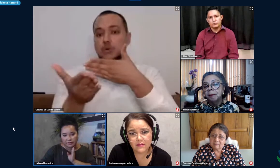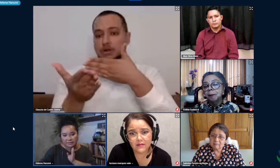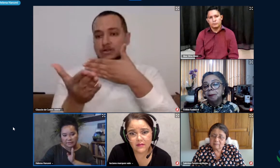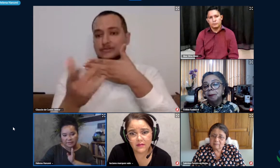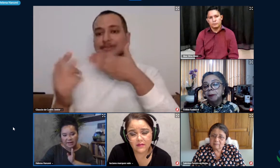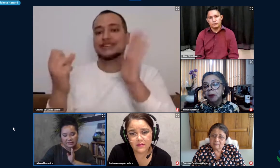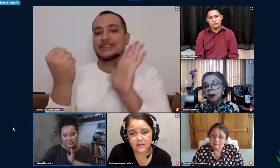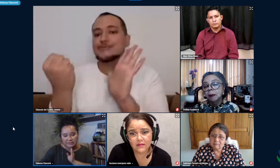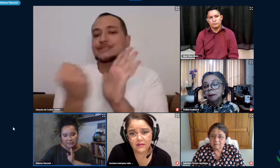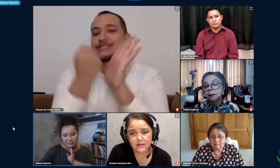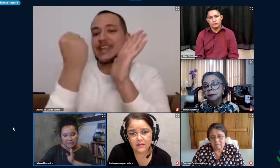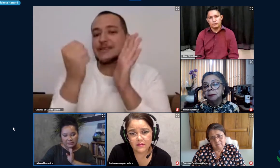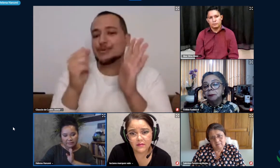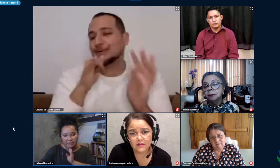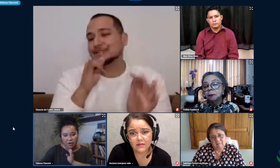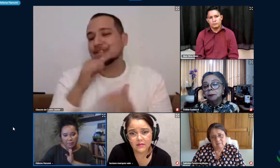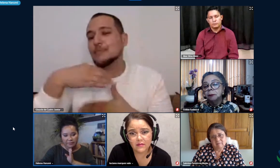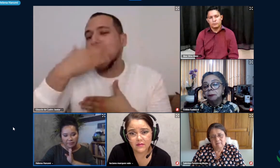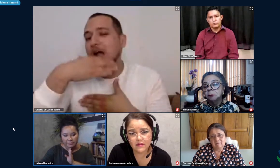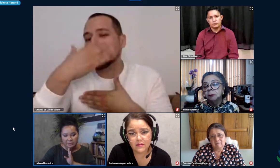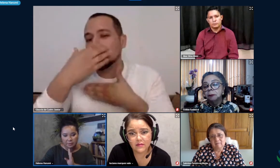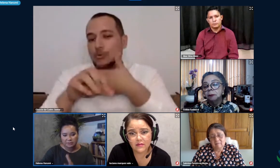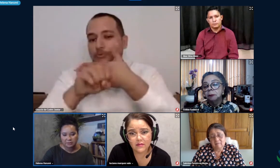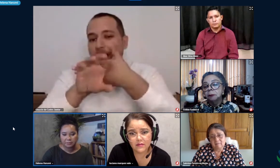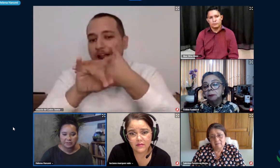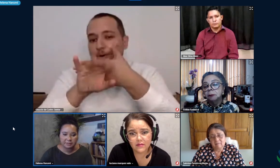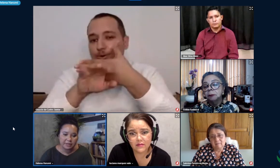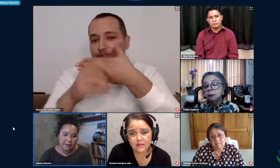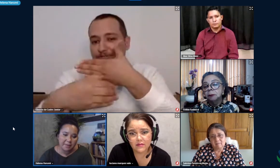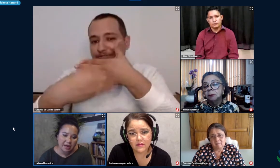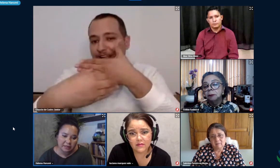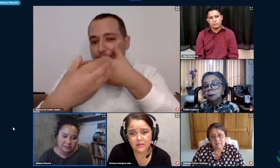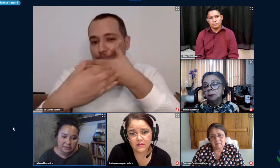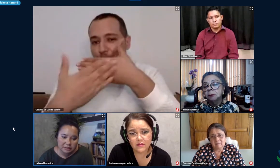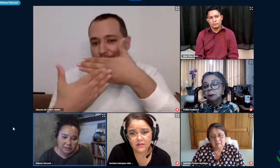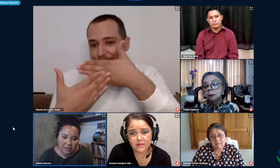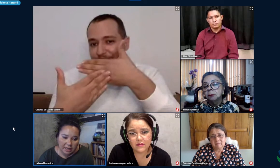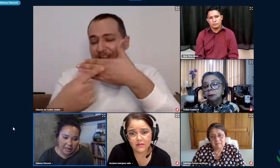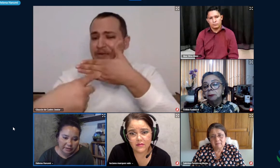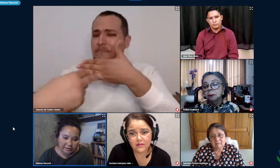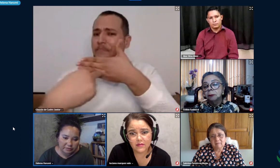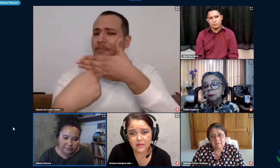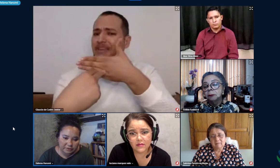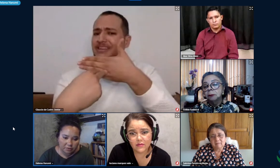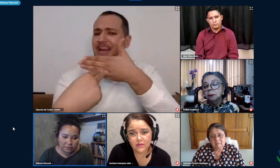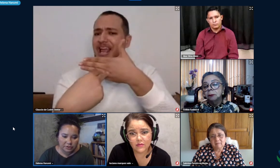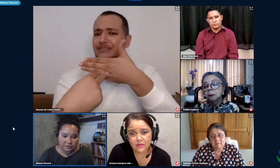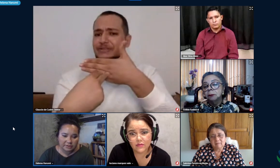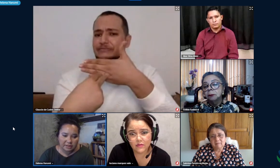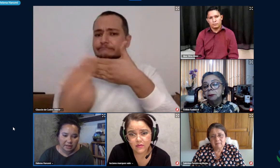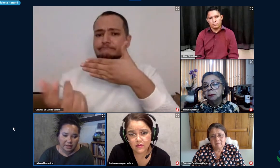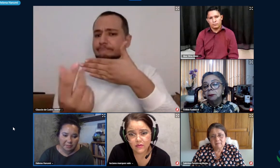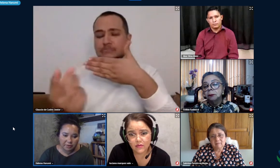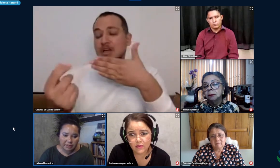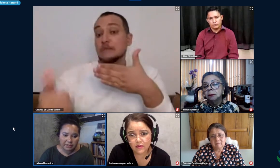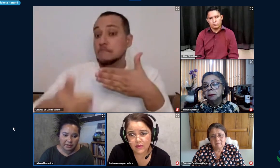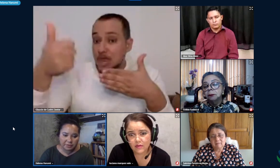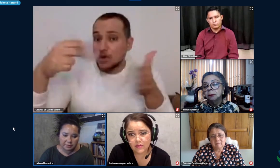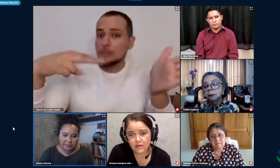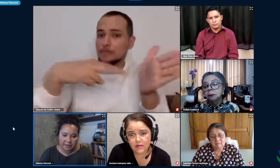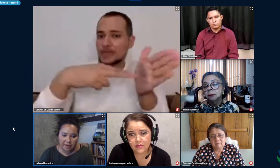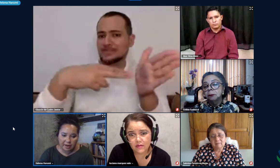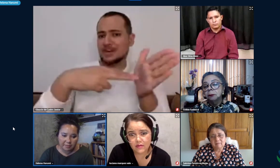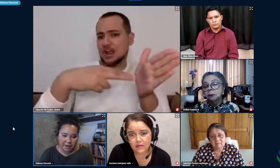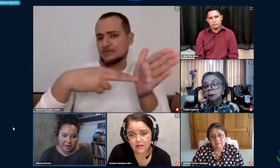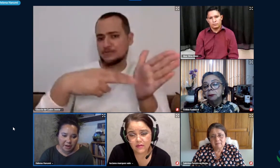Porque quando você faz dessa forma, você mostra, por exemplo, tem a marca. Quando você utiliza a mão aqui,